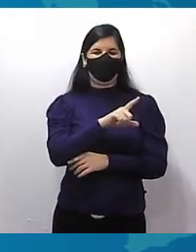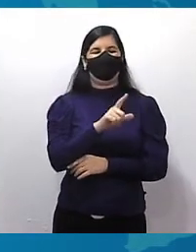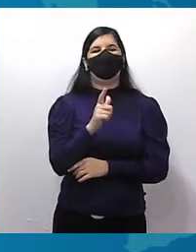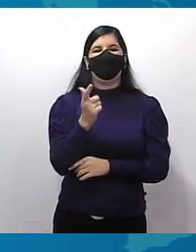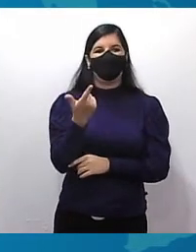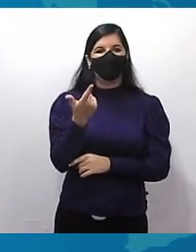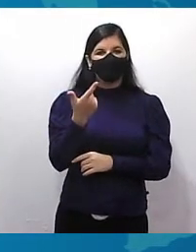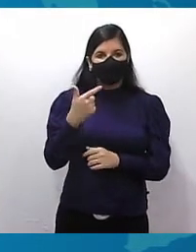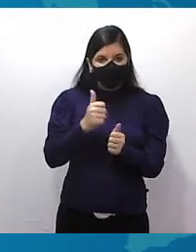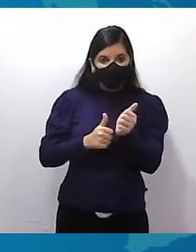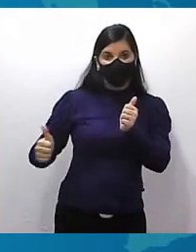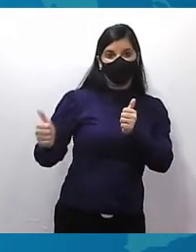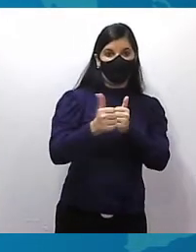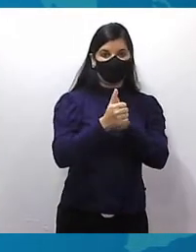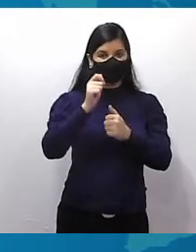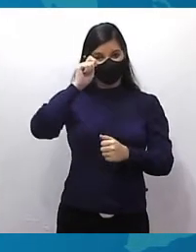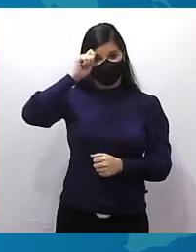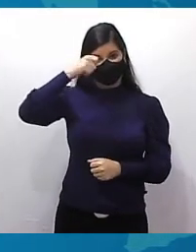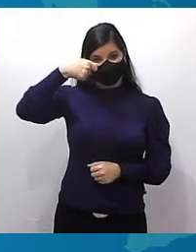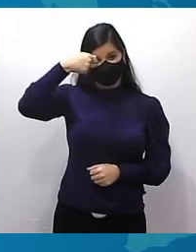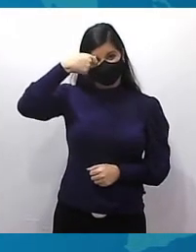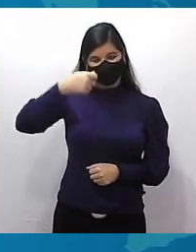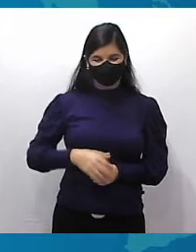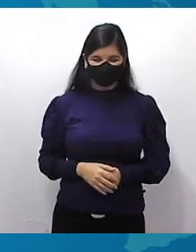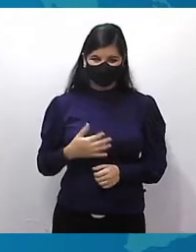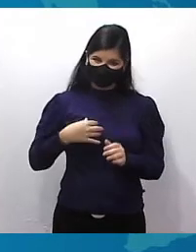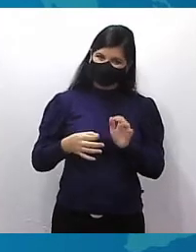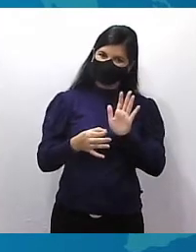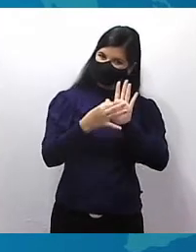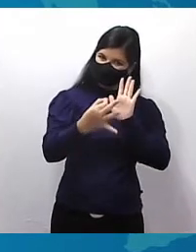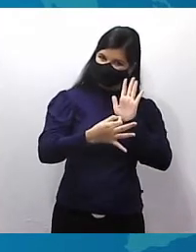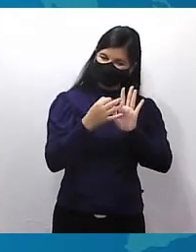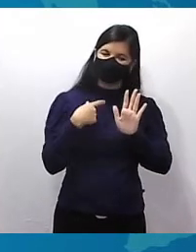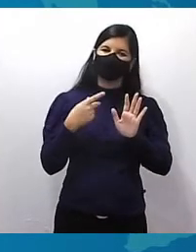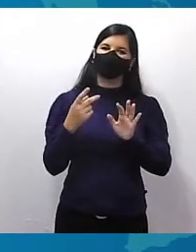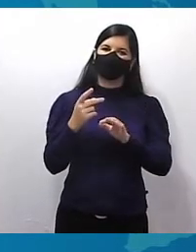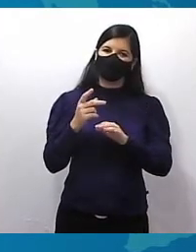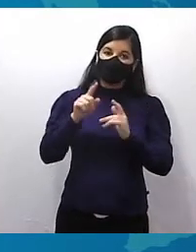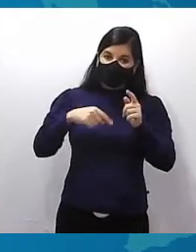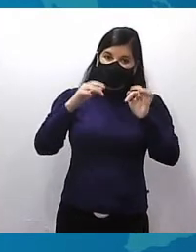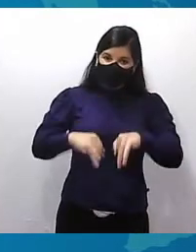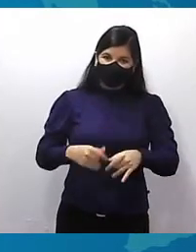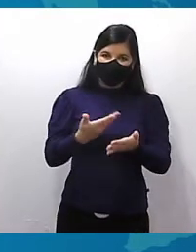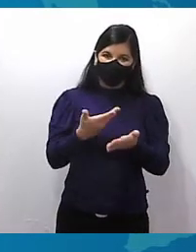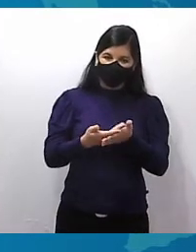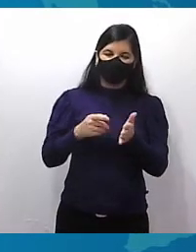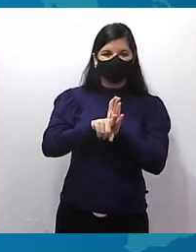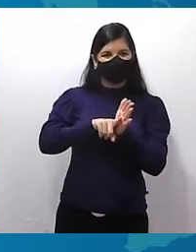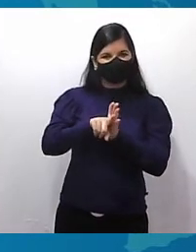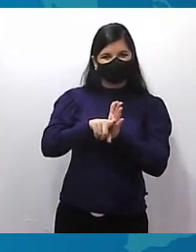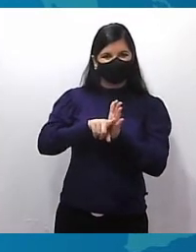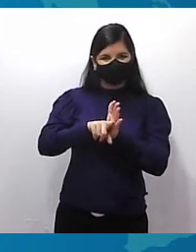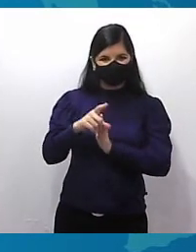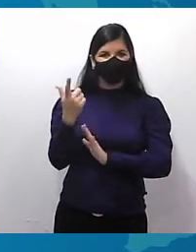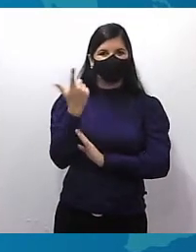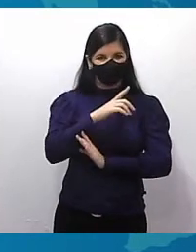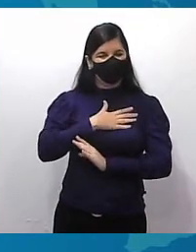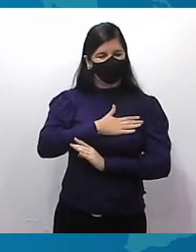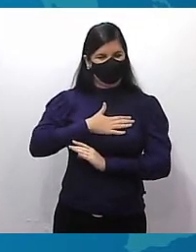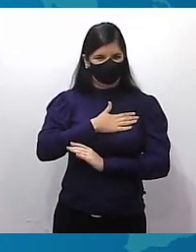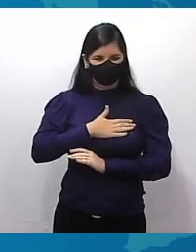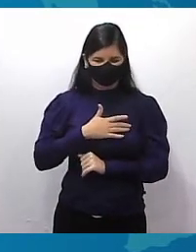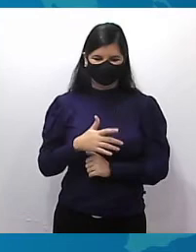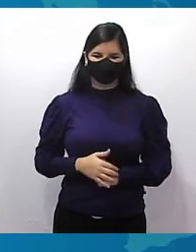o protagonismo negro. Ok? Então fica aí a dica, corre depois da minha aula e dá aquela pesquisada que você vai gostar